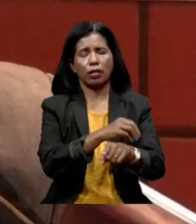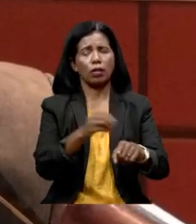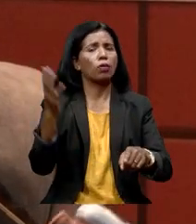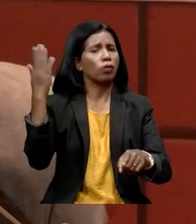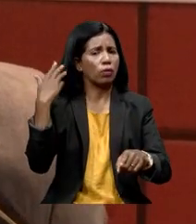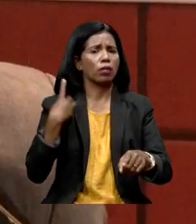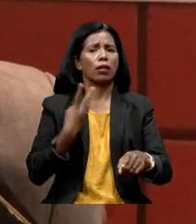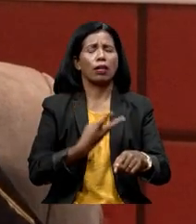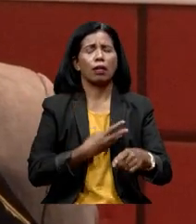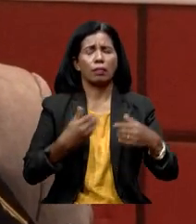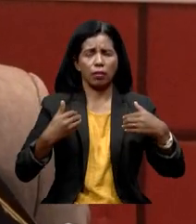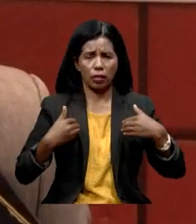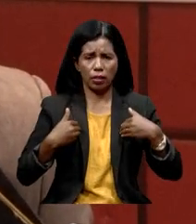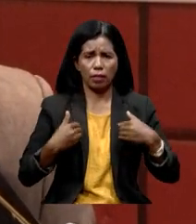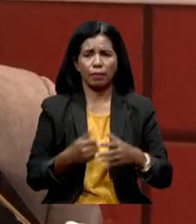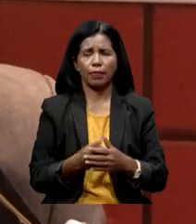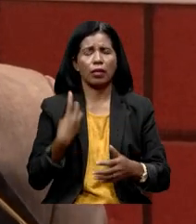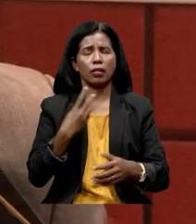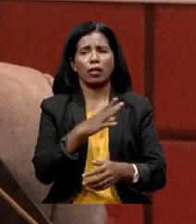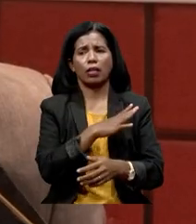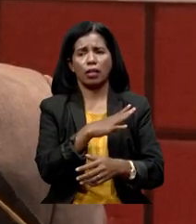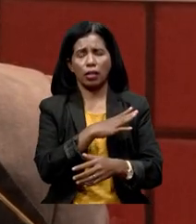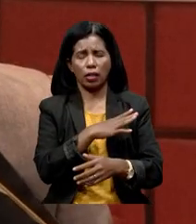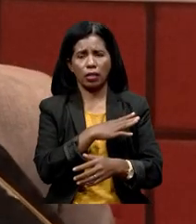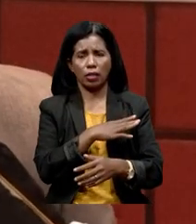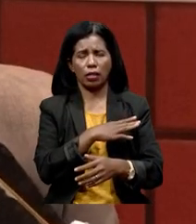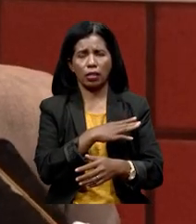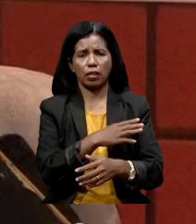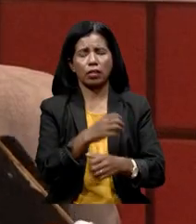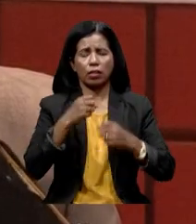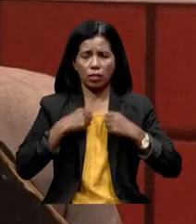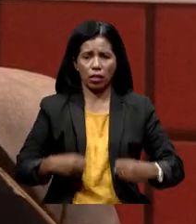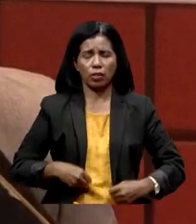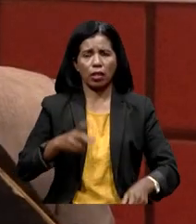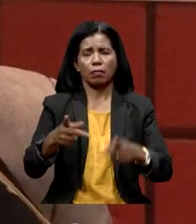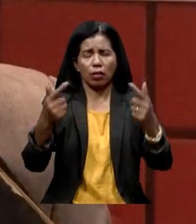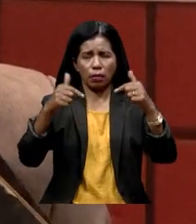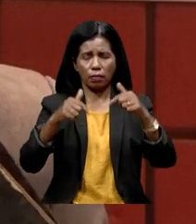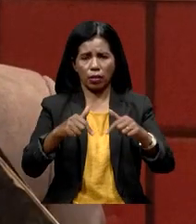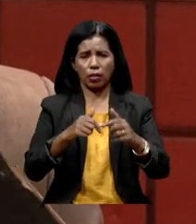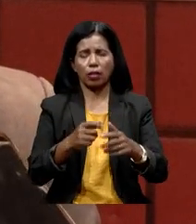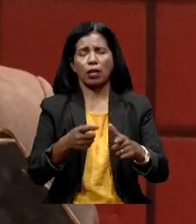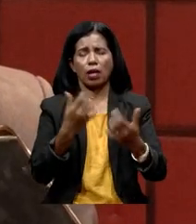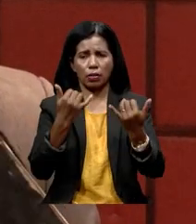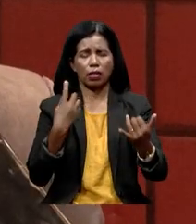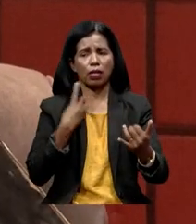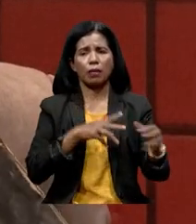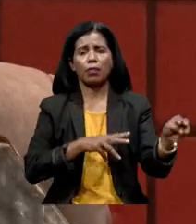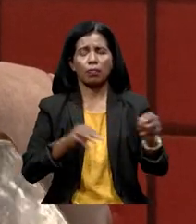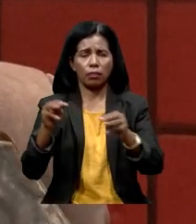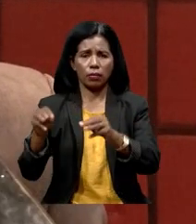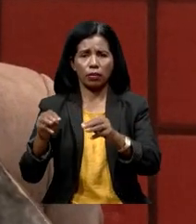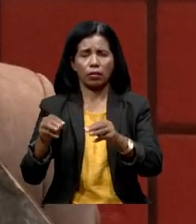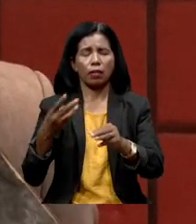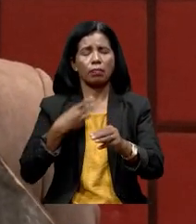kliu ame ya estratégia ita reinde ita facilidade de saúde. Ema mai depois consulta, mas agora ame muda a estratégia, a